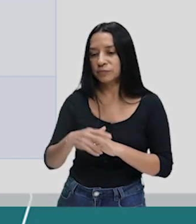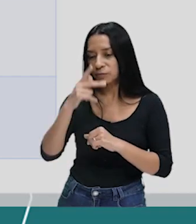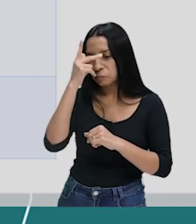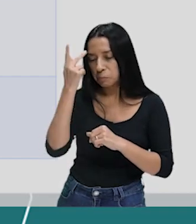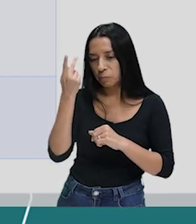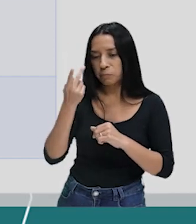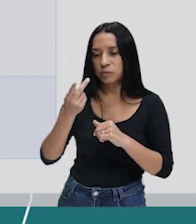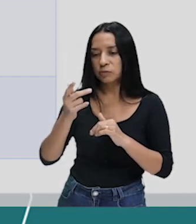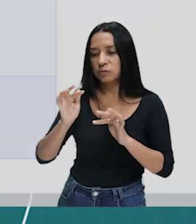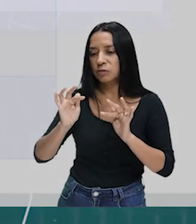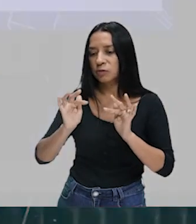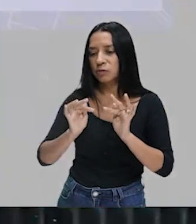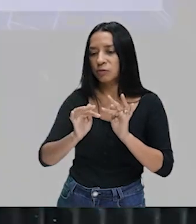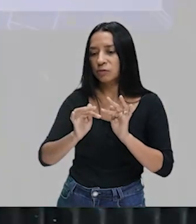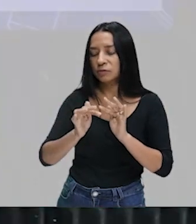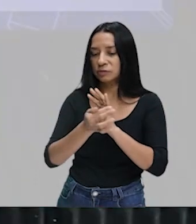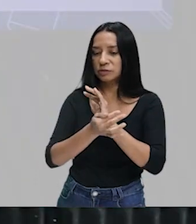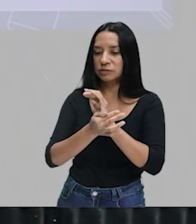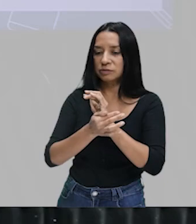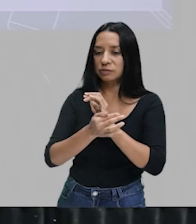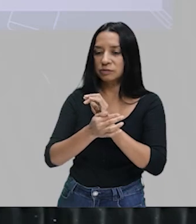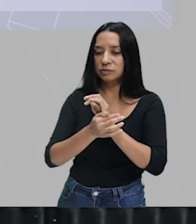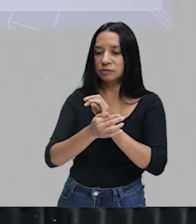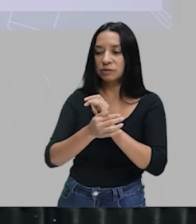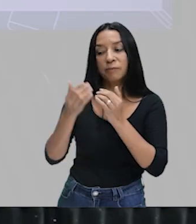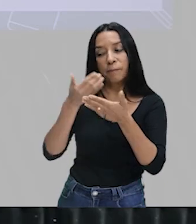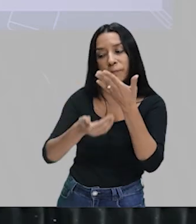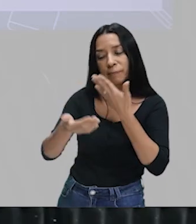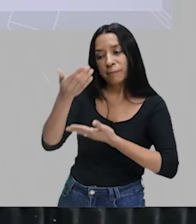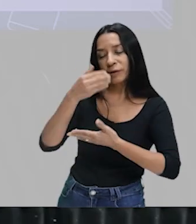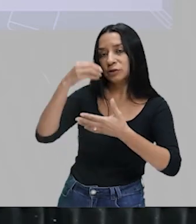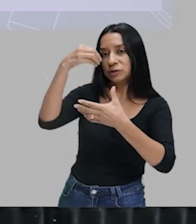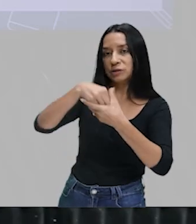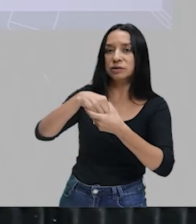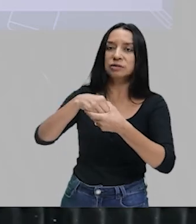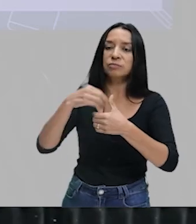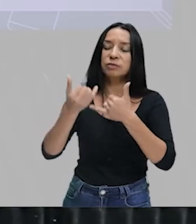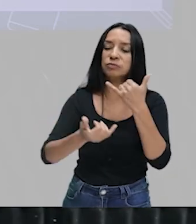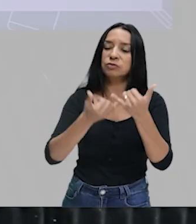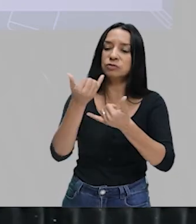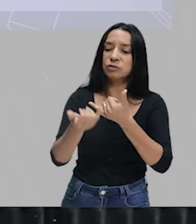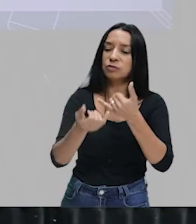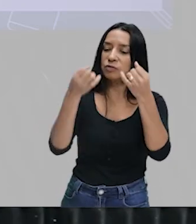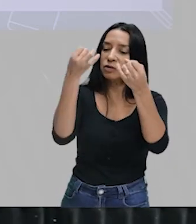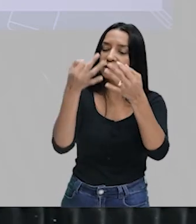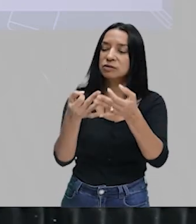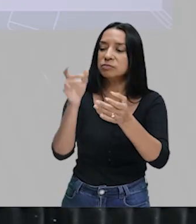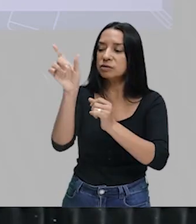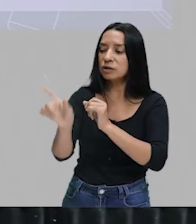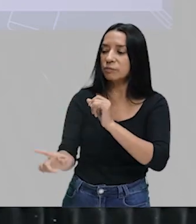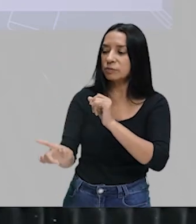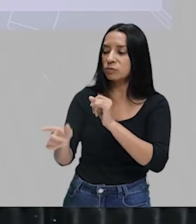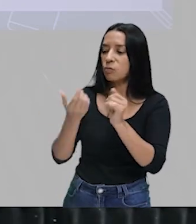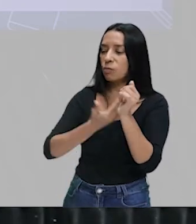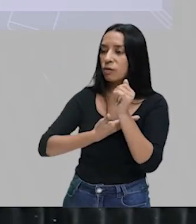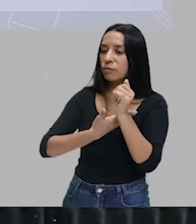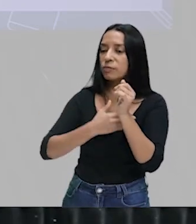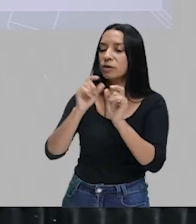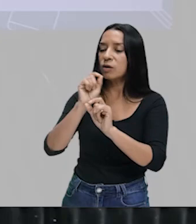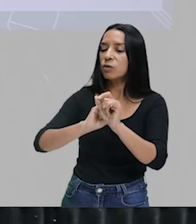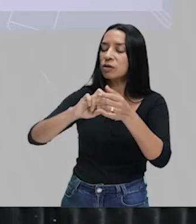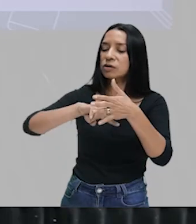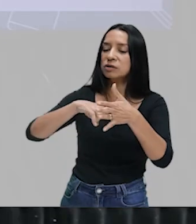jogam e que participam de jogos interativos e um deles está jogando e aí ele vai explicar para a pessoa, para a amiga dele, o